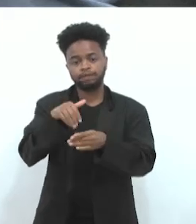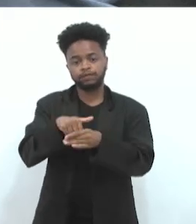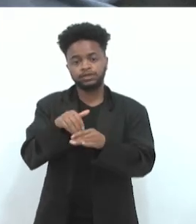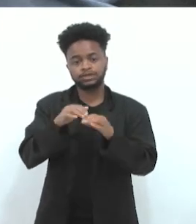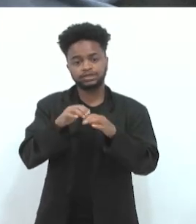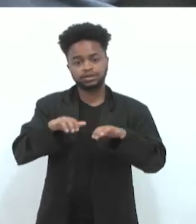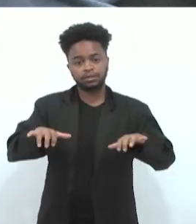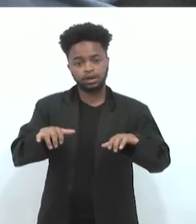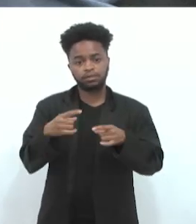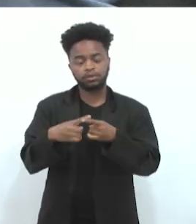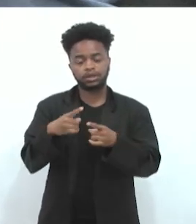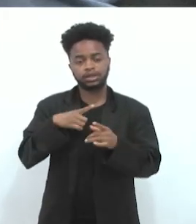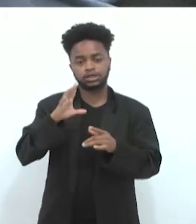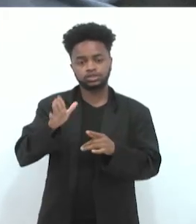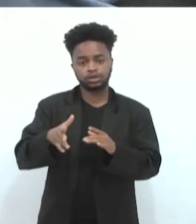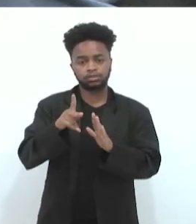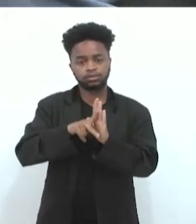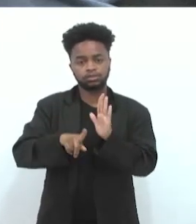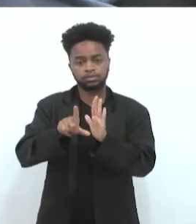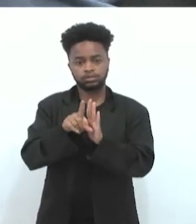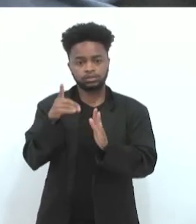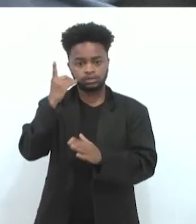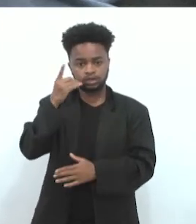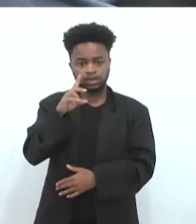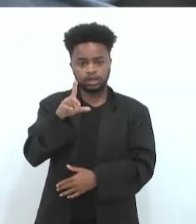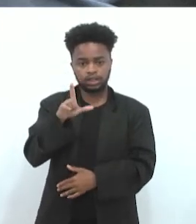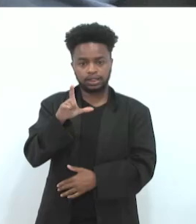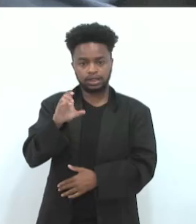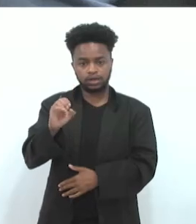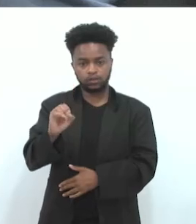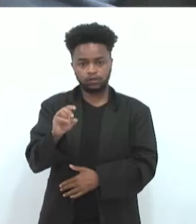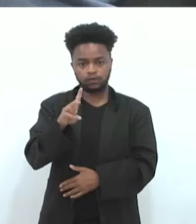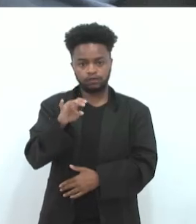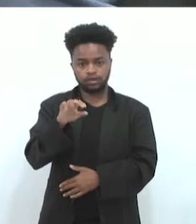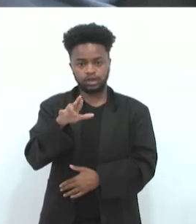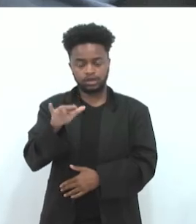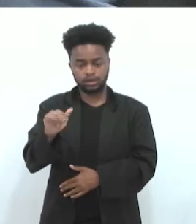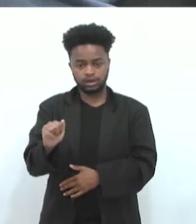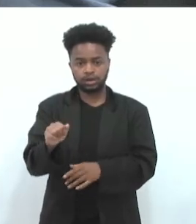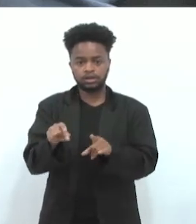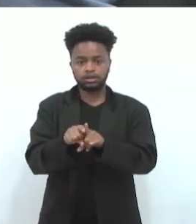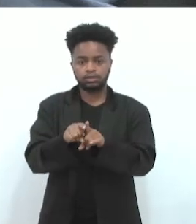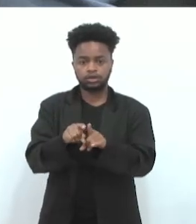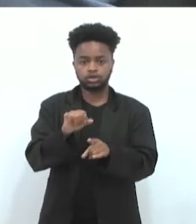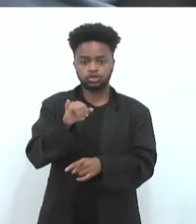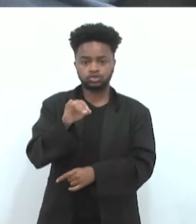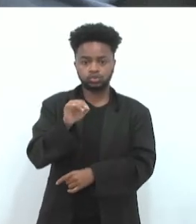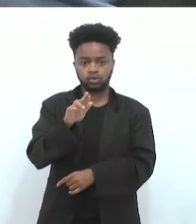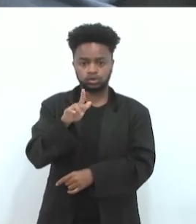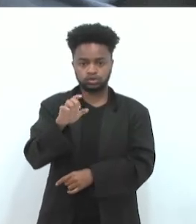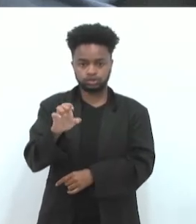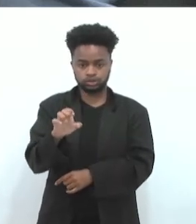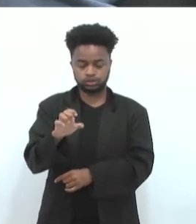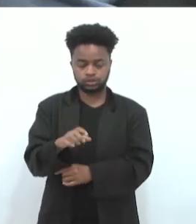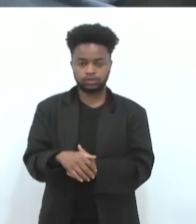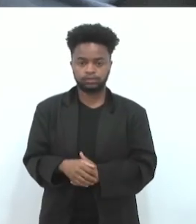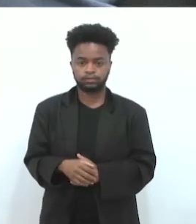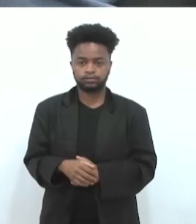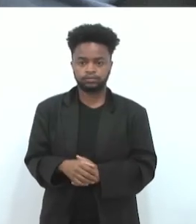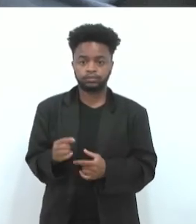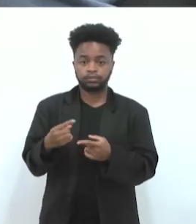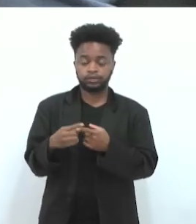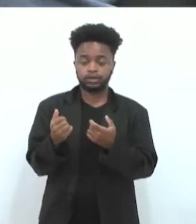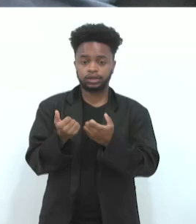lei do deputado Léo Vieira e Jorge Felipe Neto, que concede